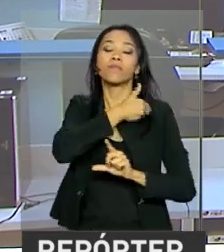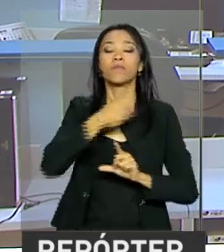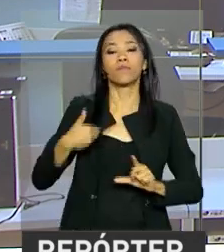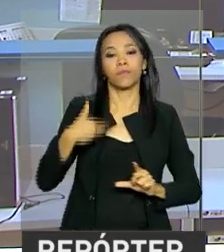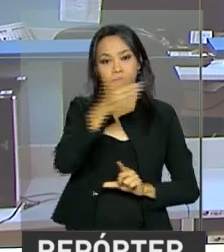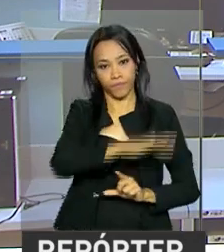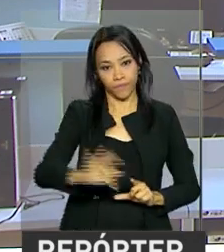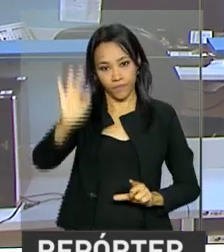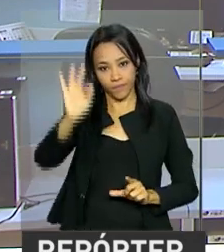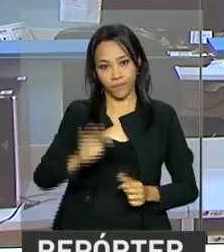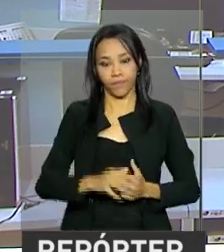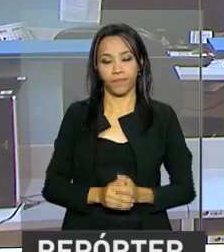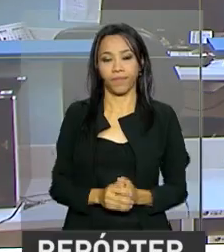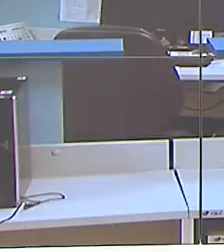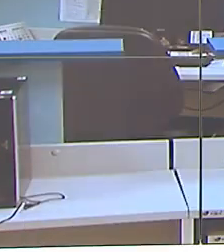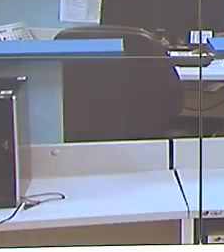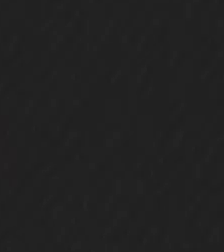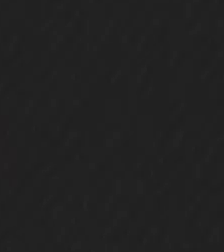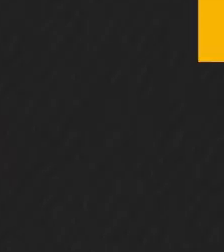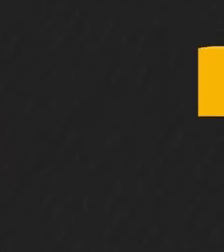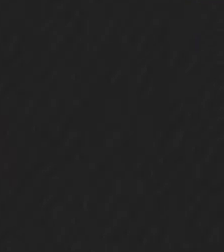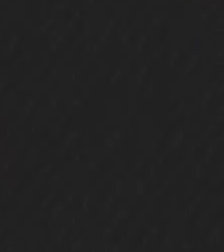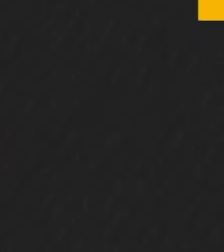TV do Governo Federal